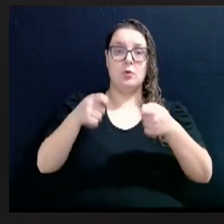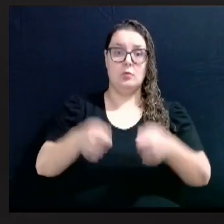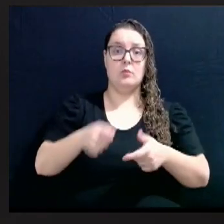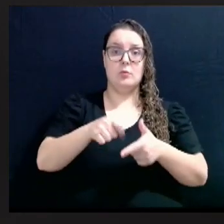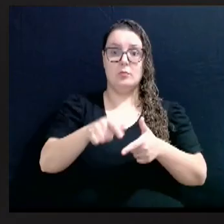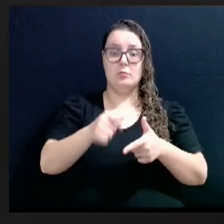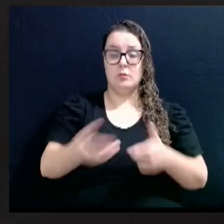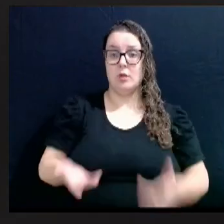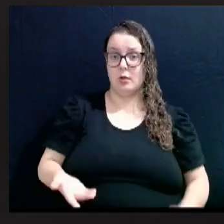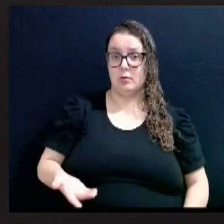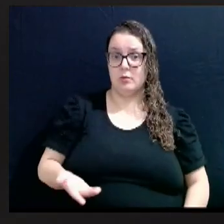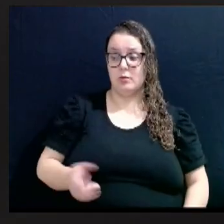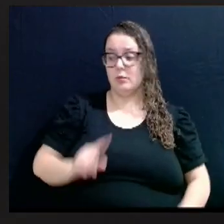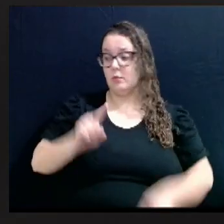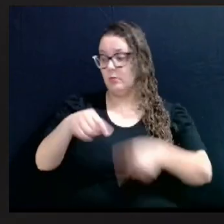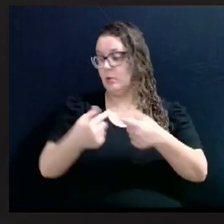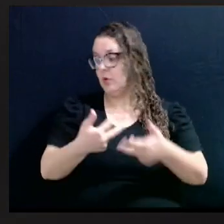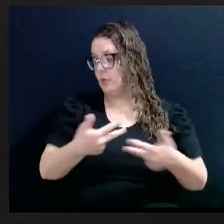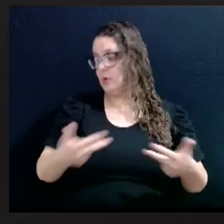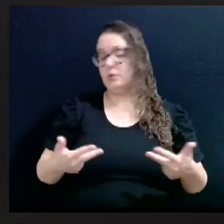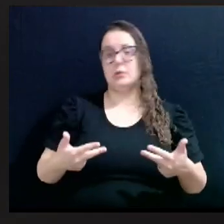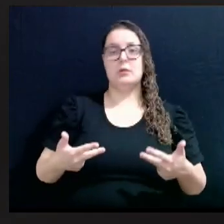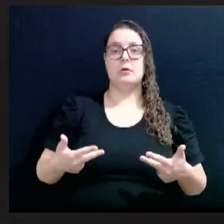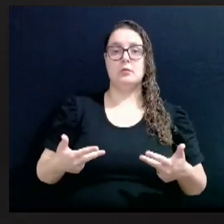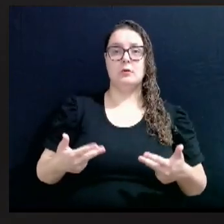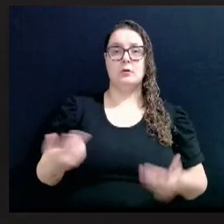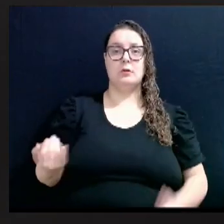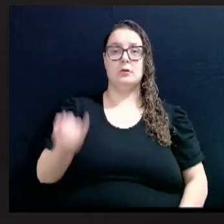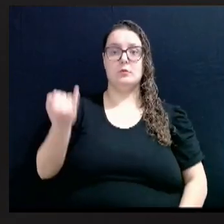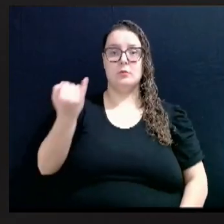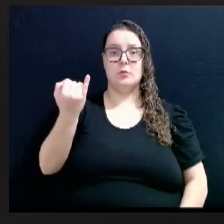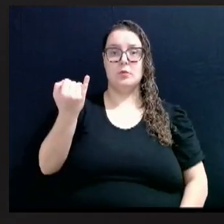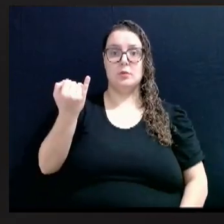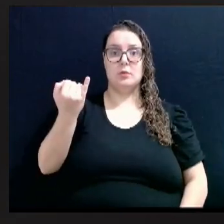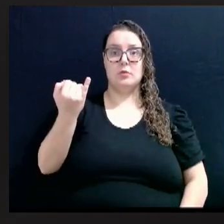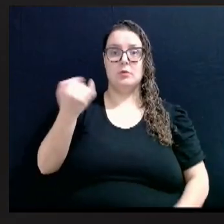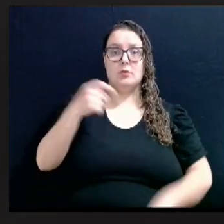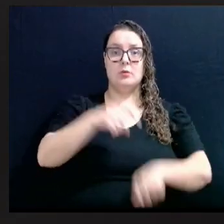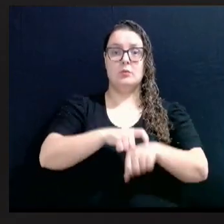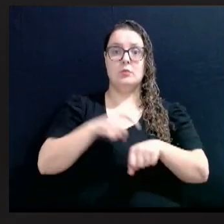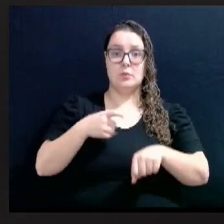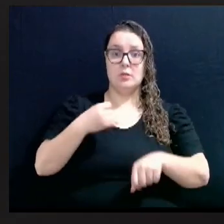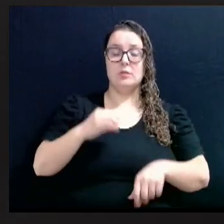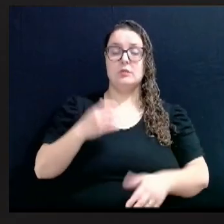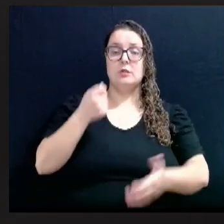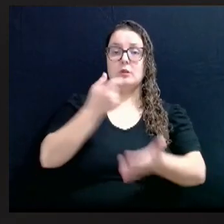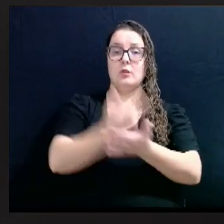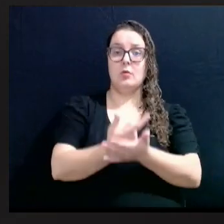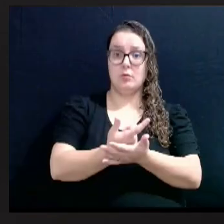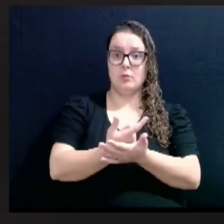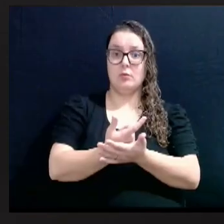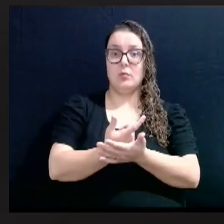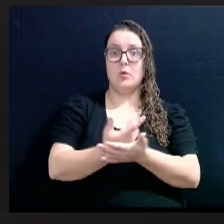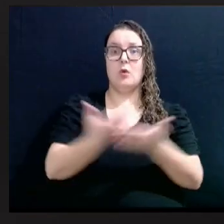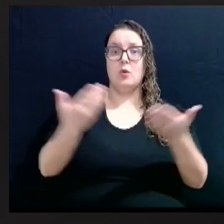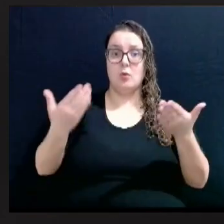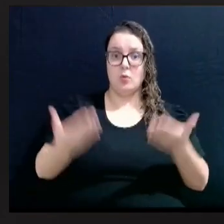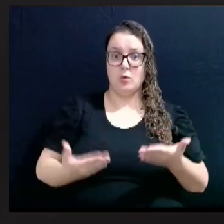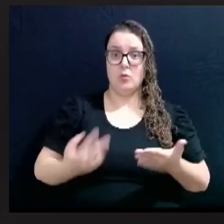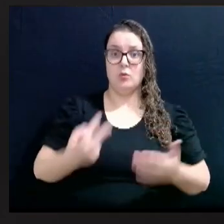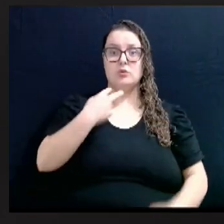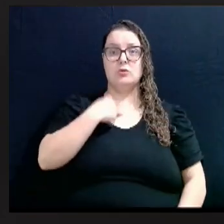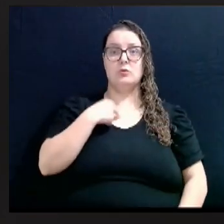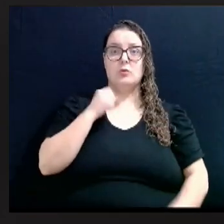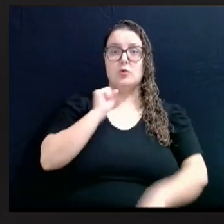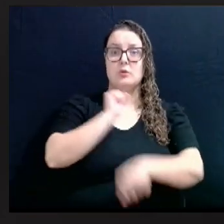Outra situação importante. No momento, se você está comprando um imóvel hoje, não pode esperar aí daqui 12